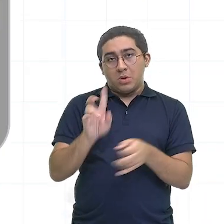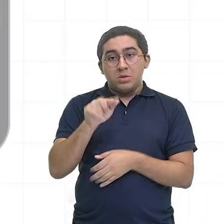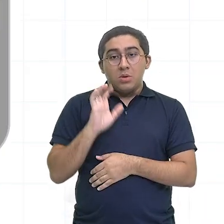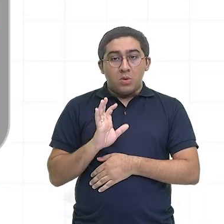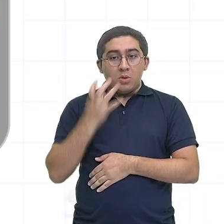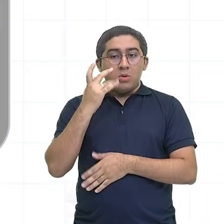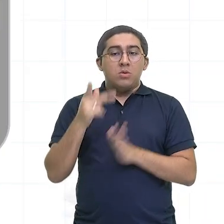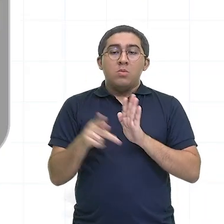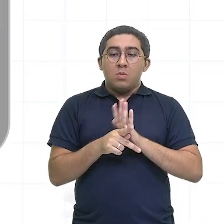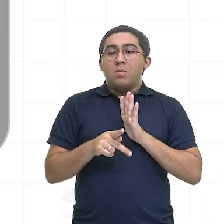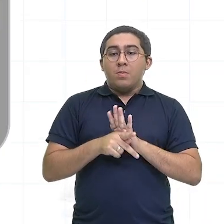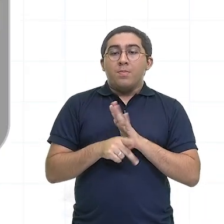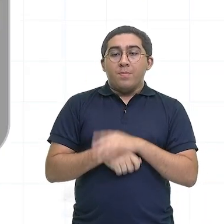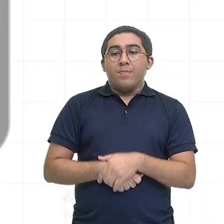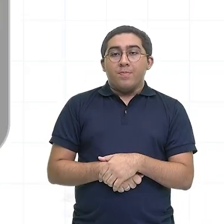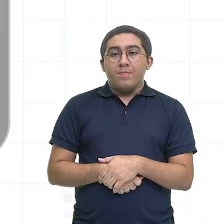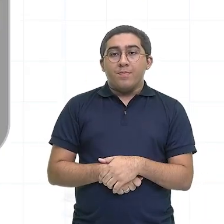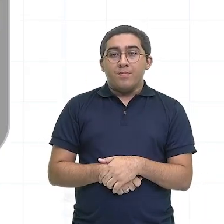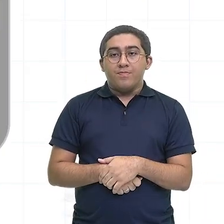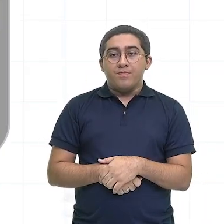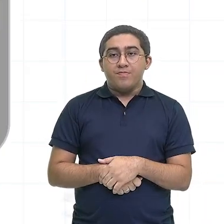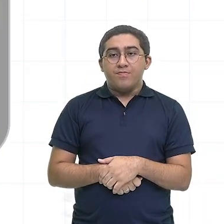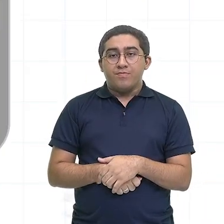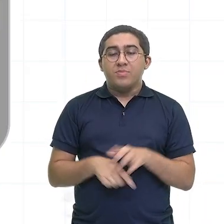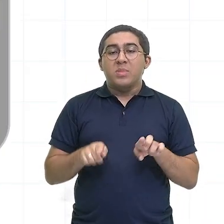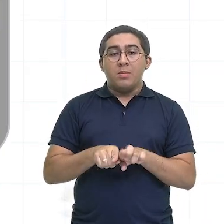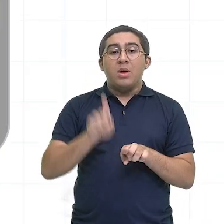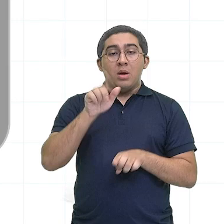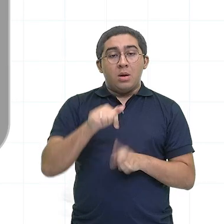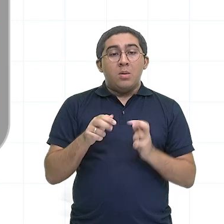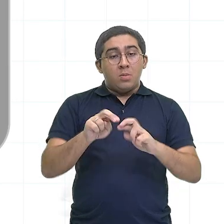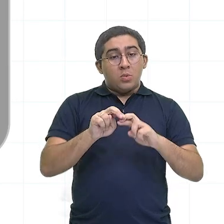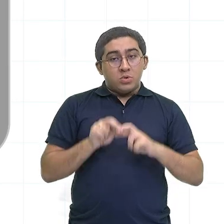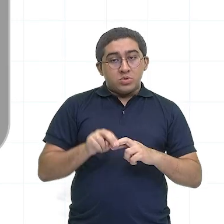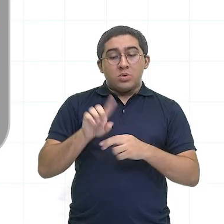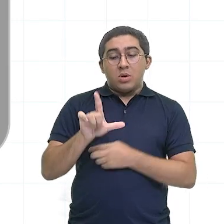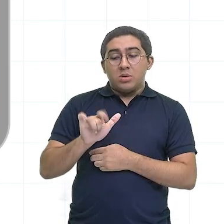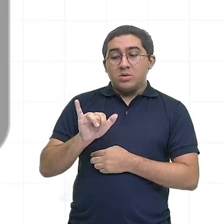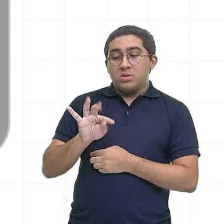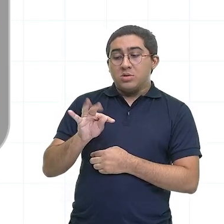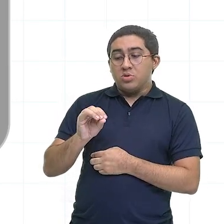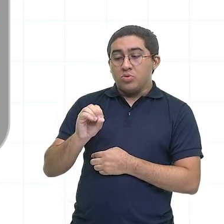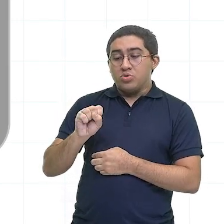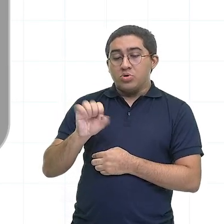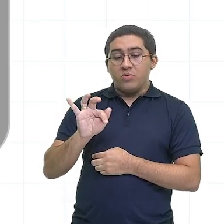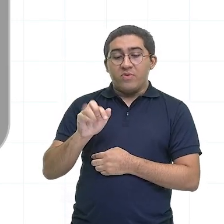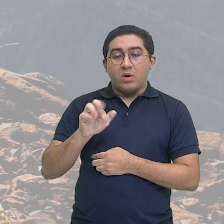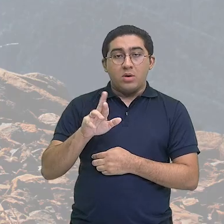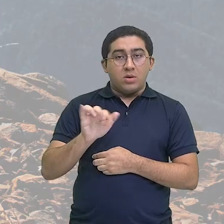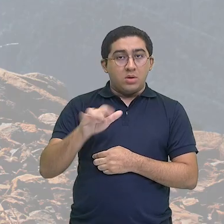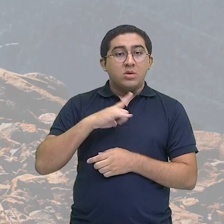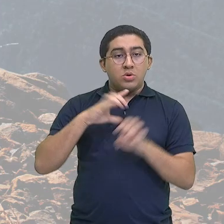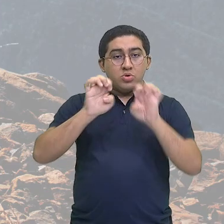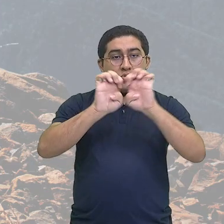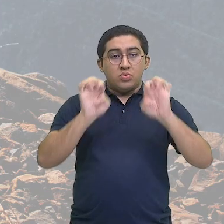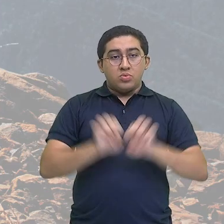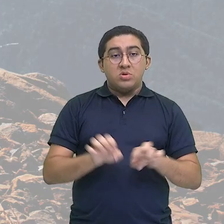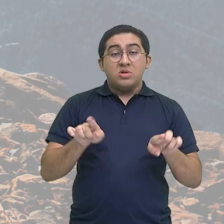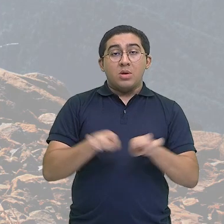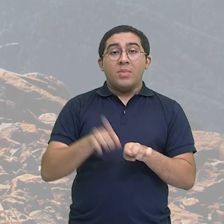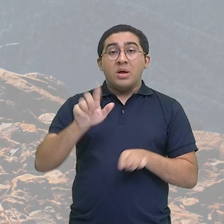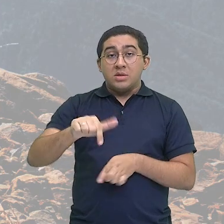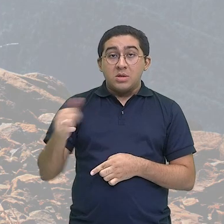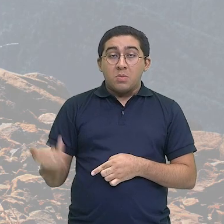modernos funcionam, é basicamente assim que a litosfera ela está estruturada, essa parte do planeta que é